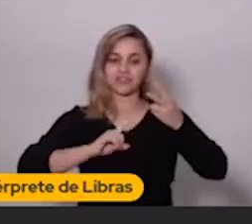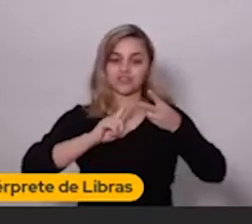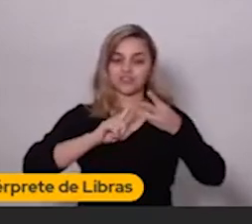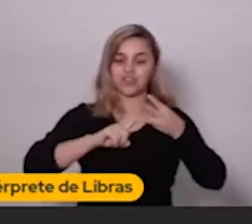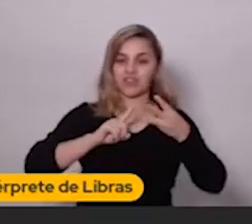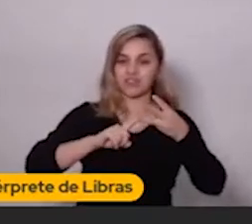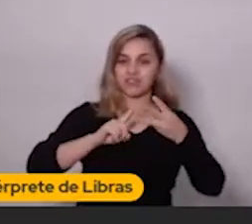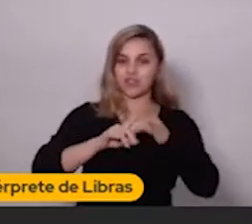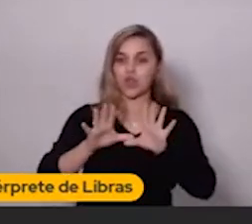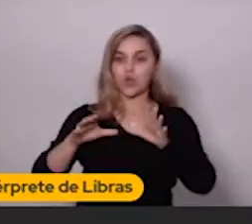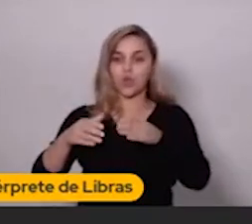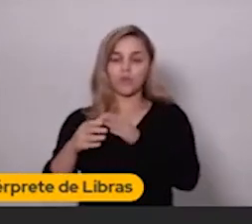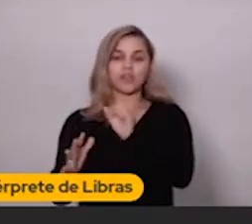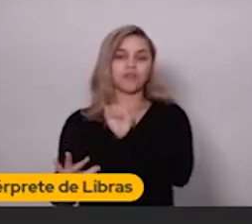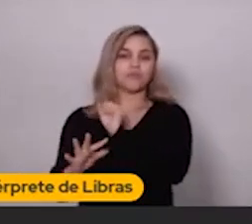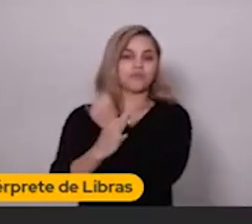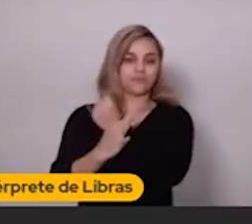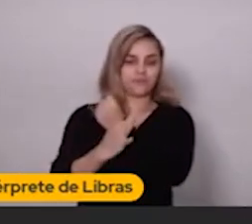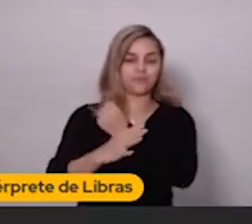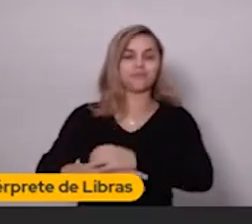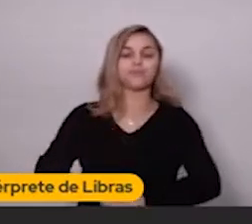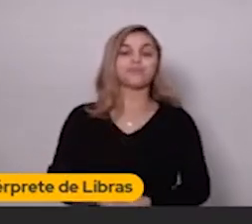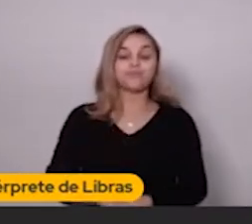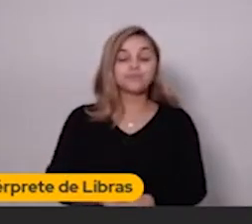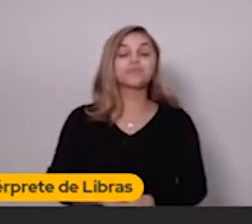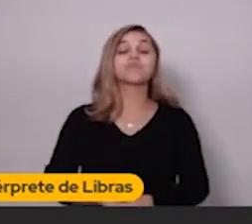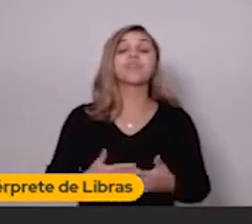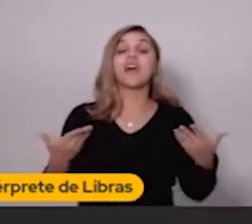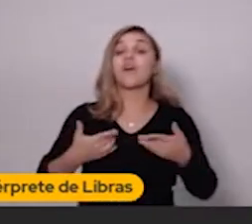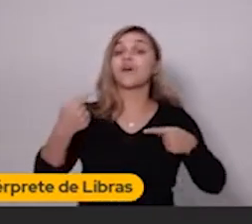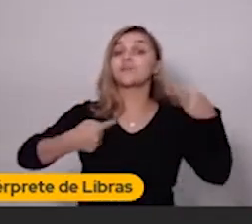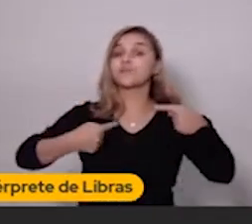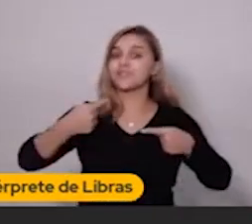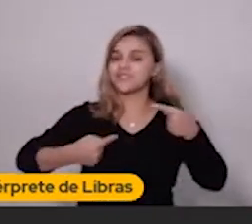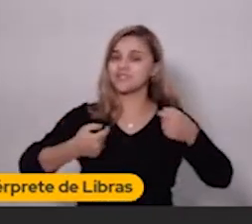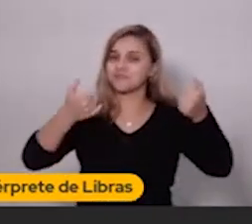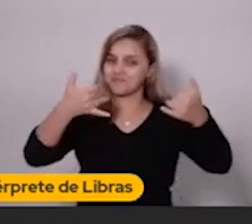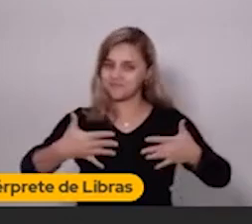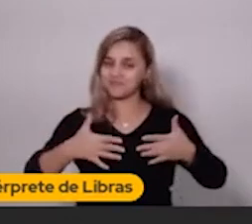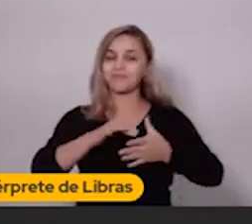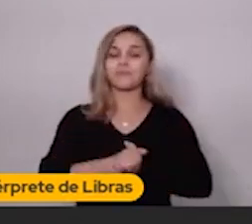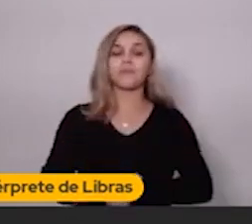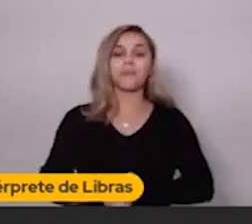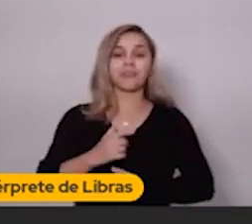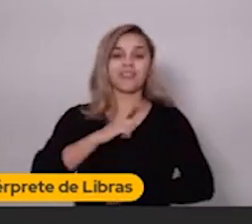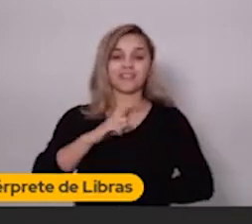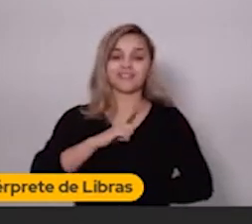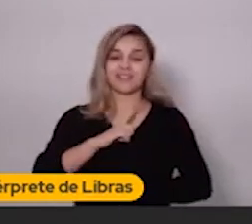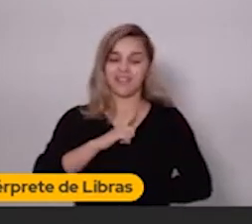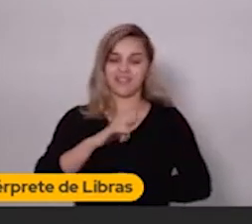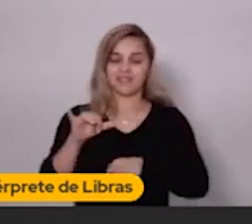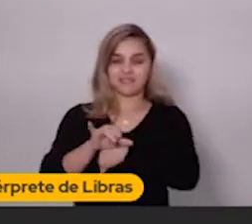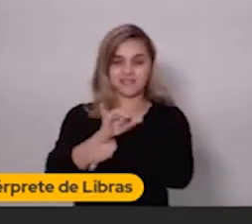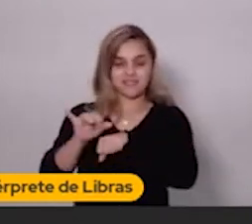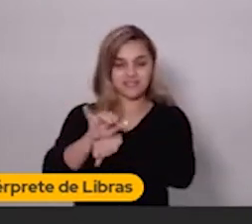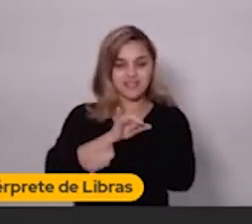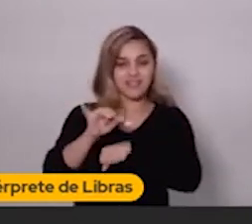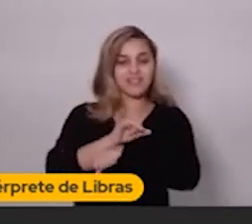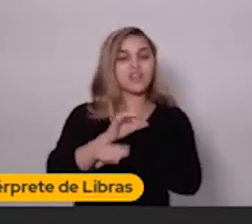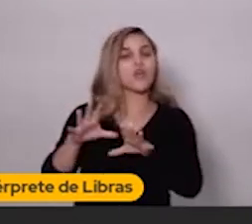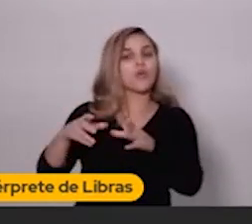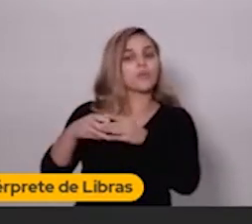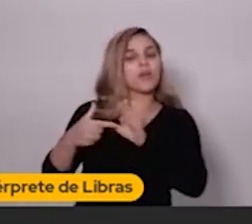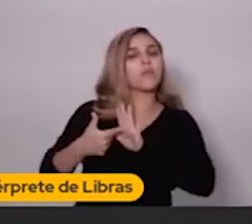comunidade. Agora sim, vamos falar sobre as políticas. A gente tem as diretrizes de comunidade que definem